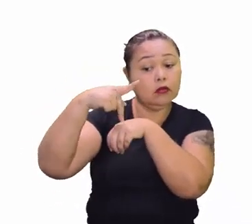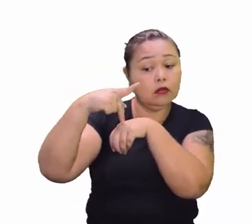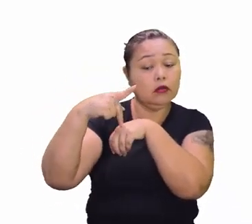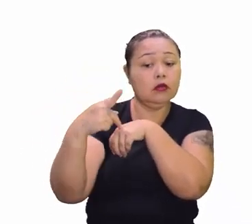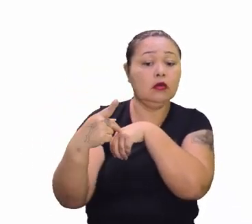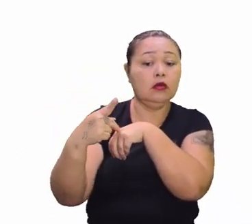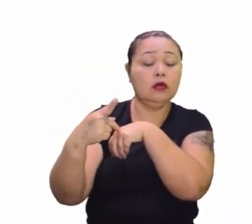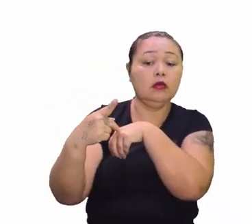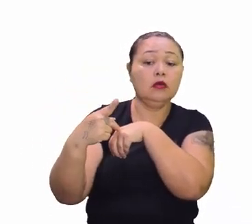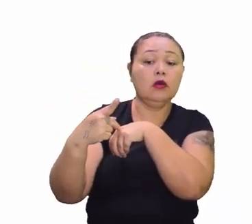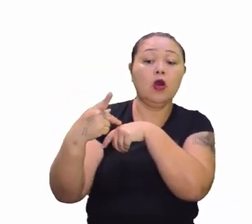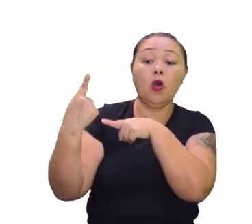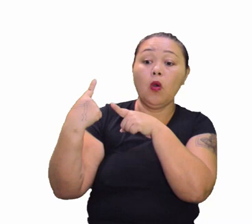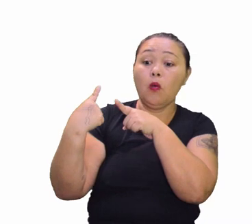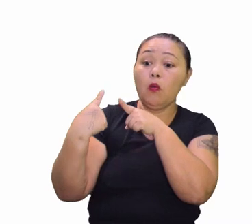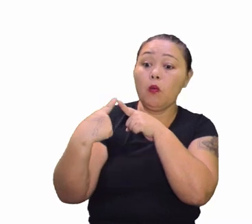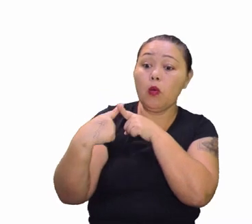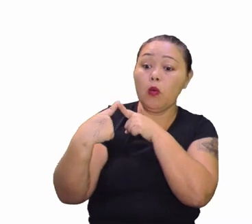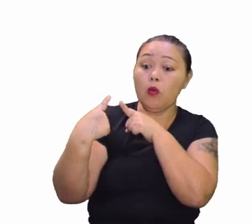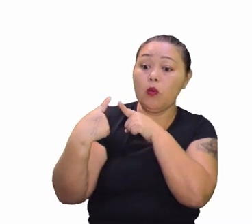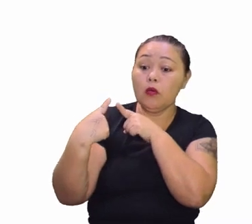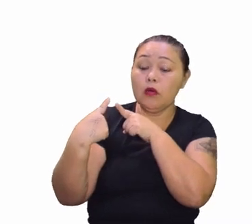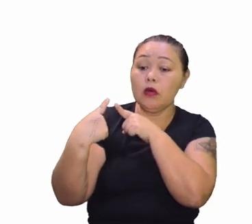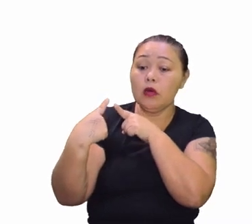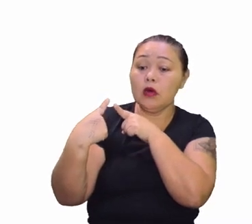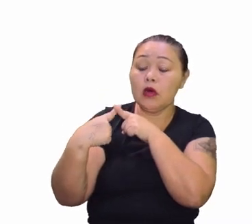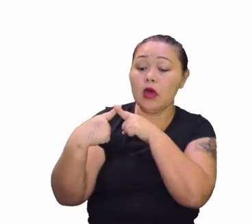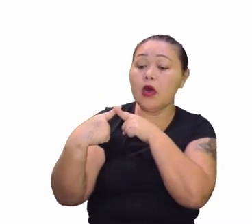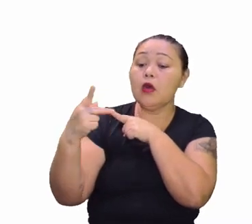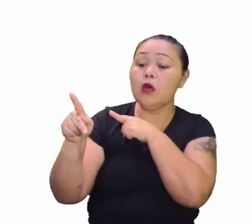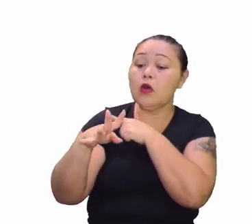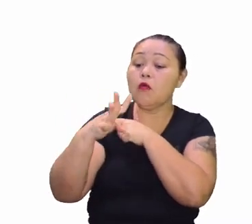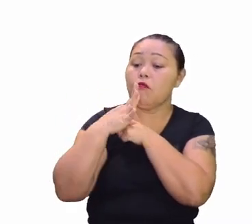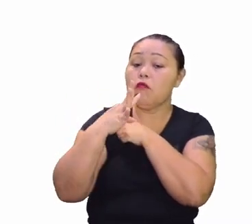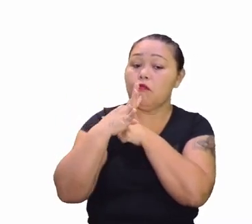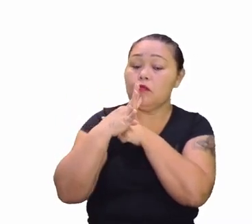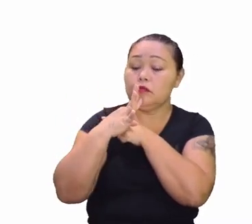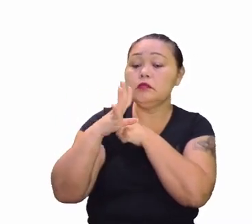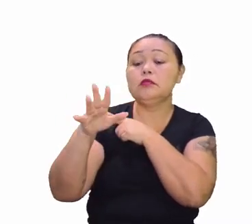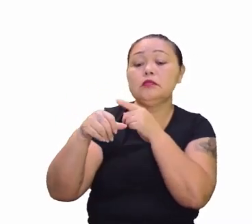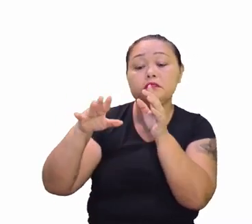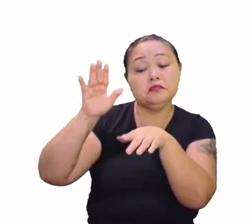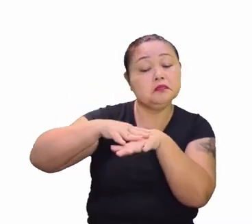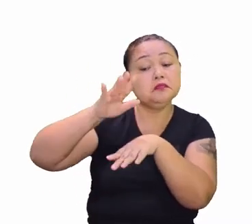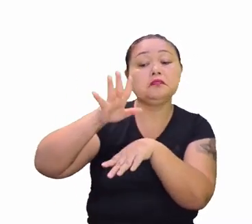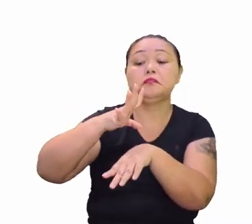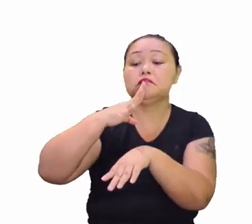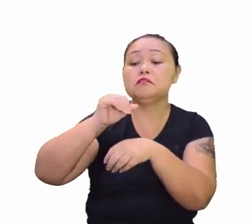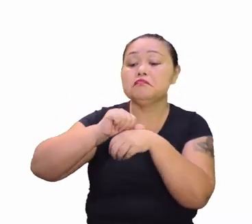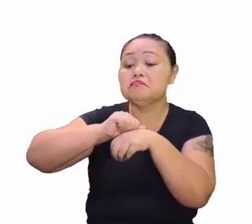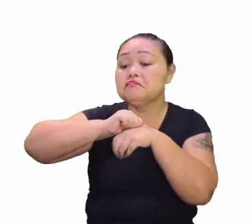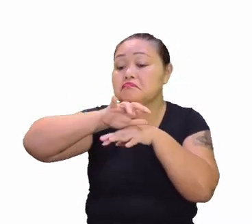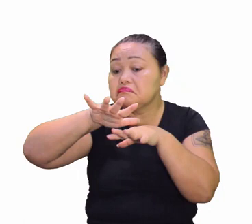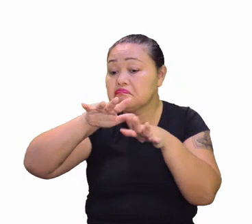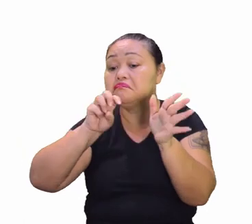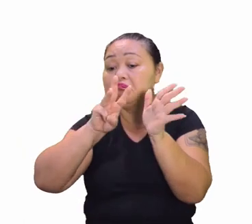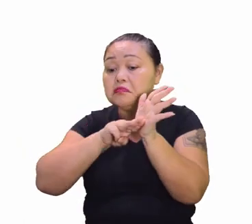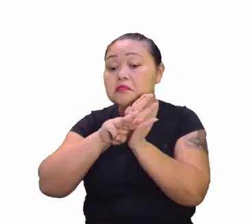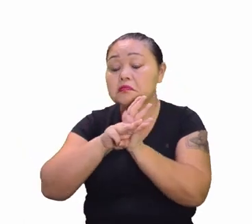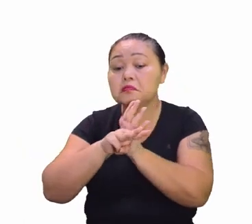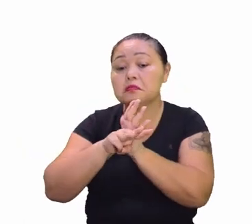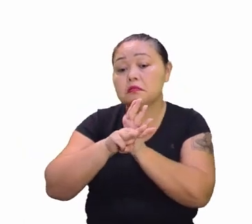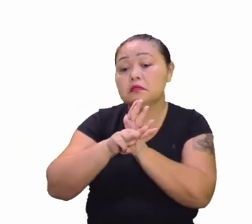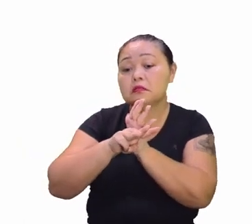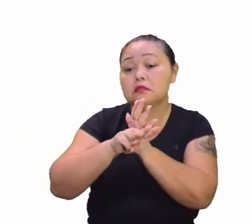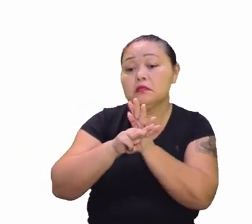internacionalmente. Professor, ele é mais conhecido do que o Rio Madeira? Olha, se a